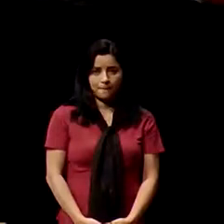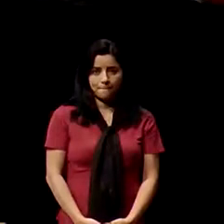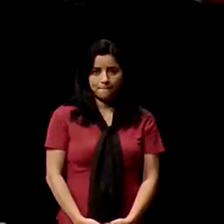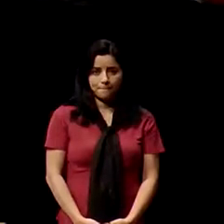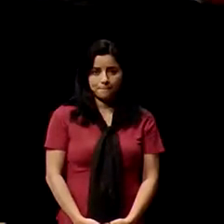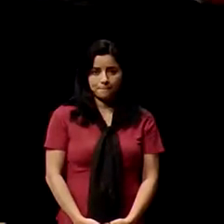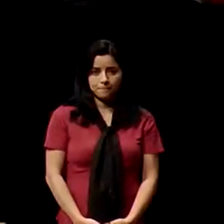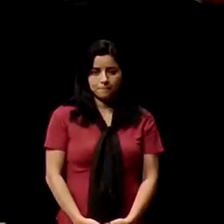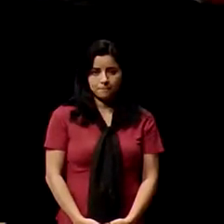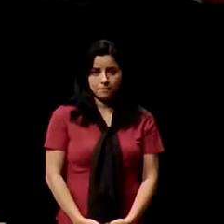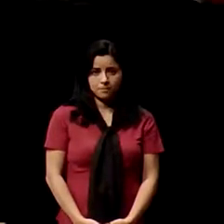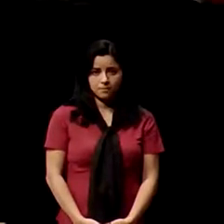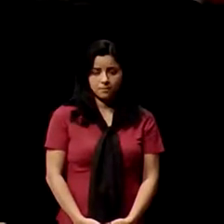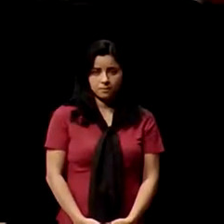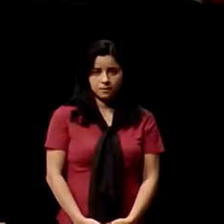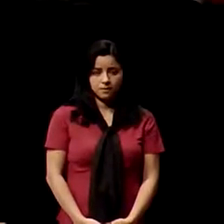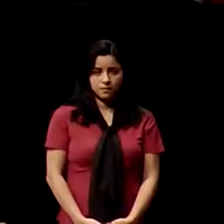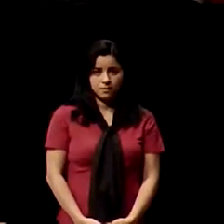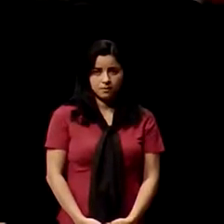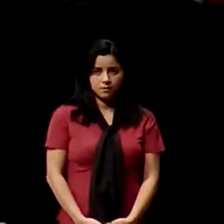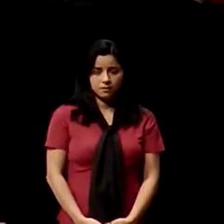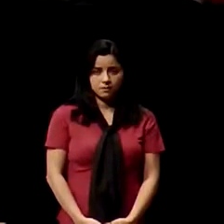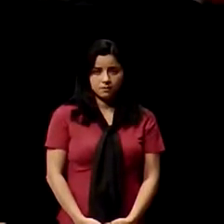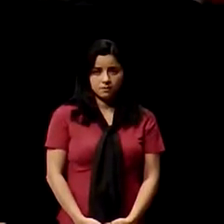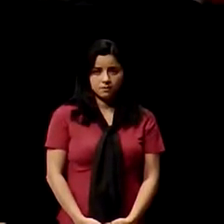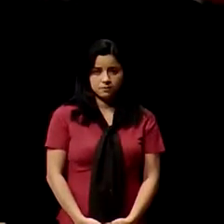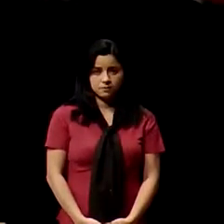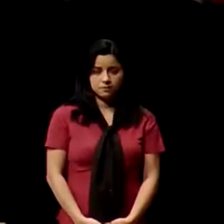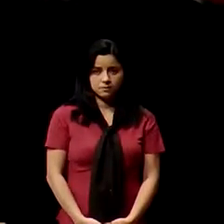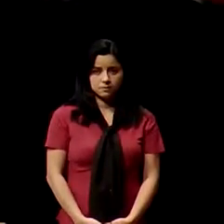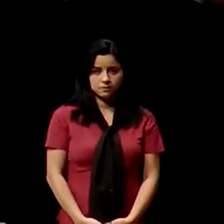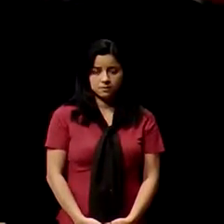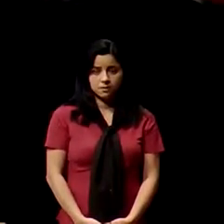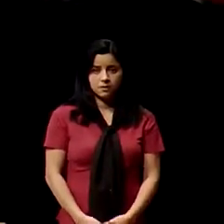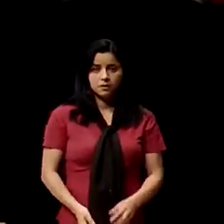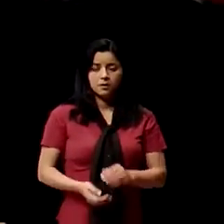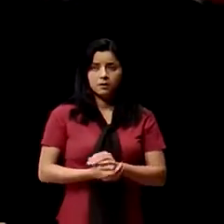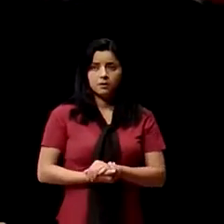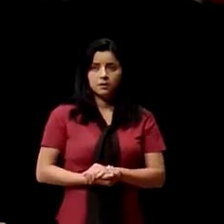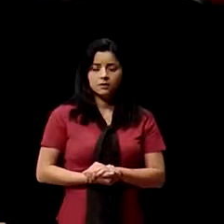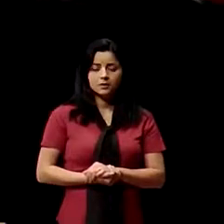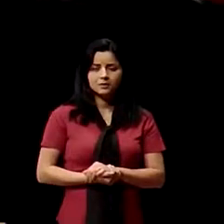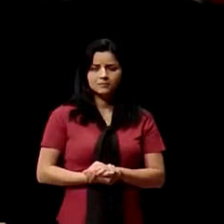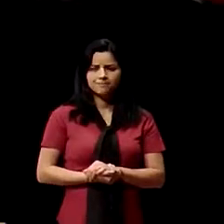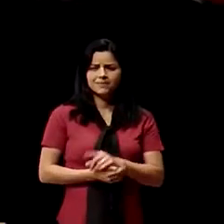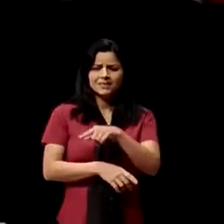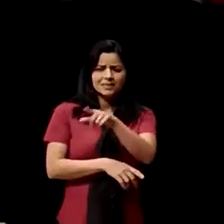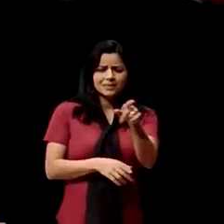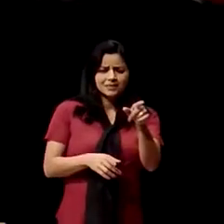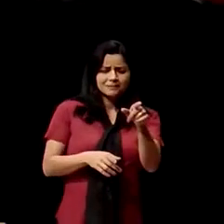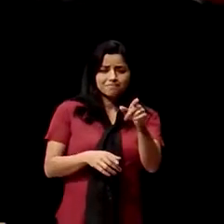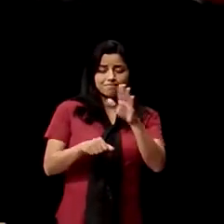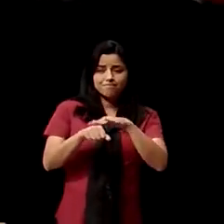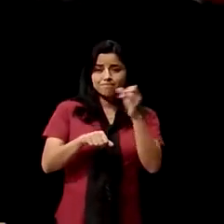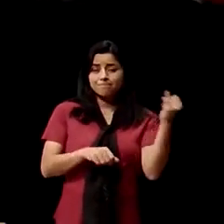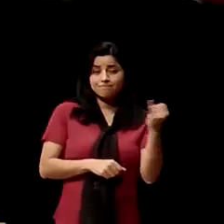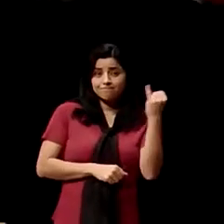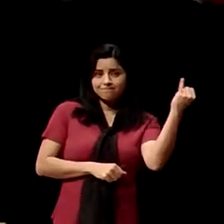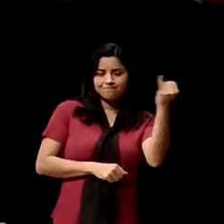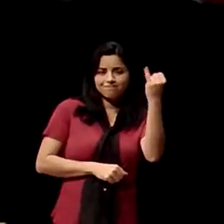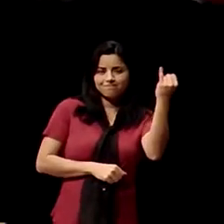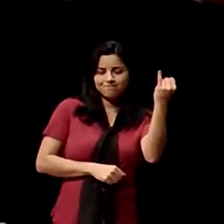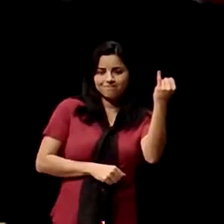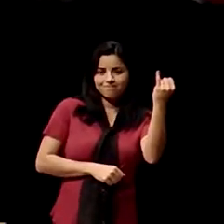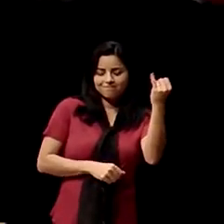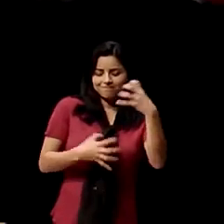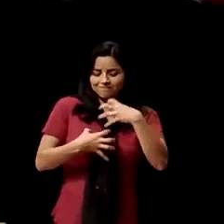intrinsic scientific debate and self-determination. Então, o mais importante é ver que na